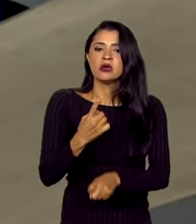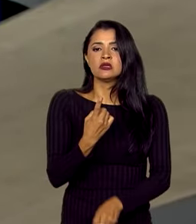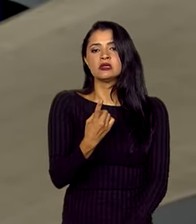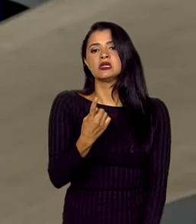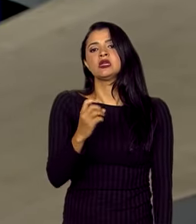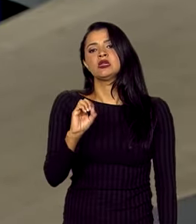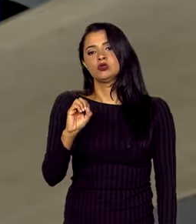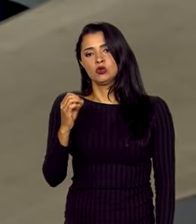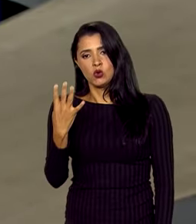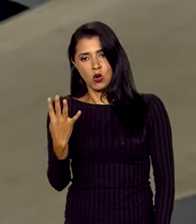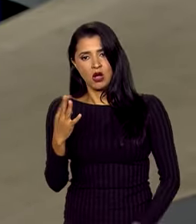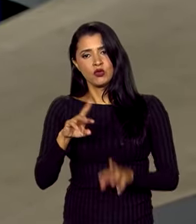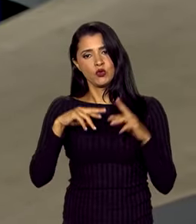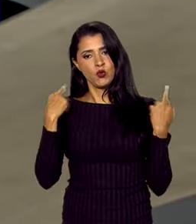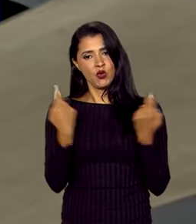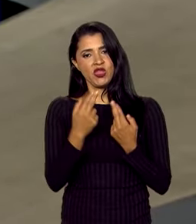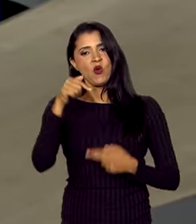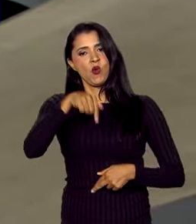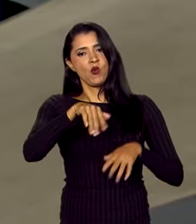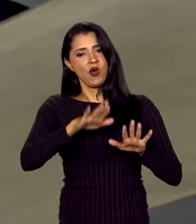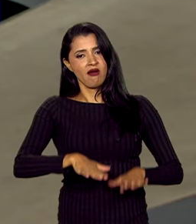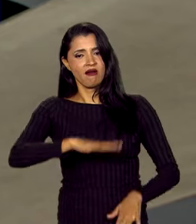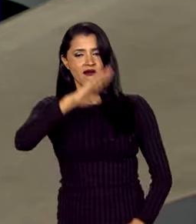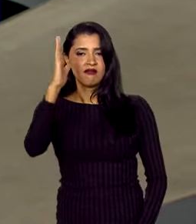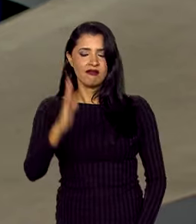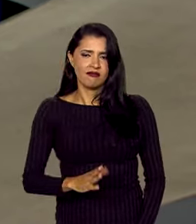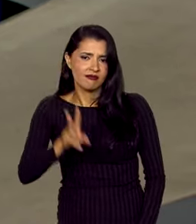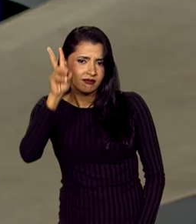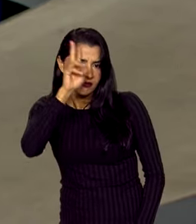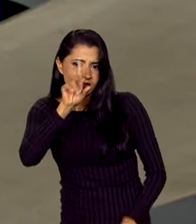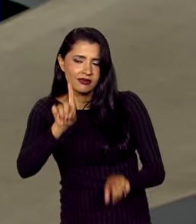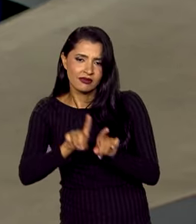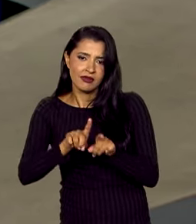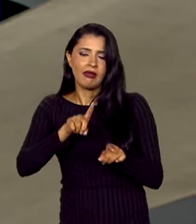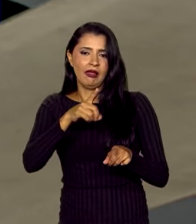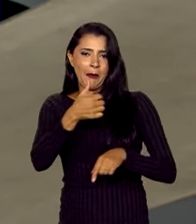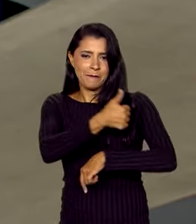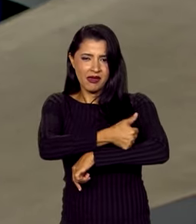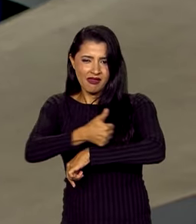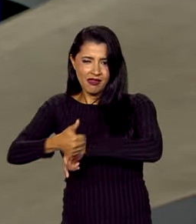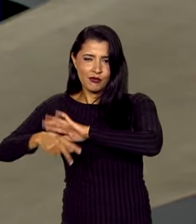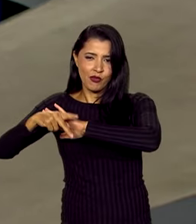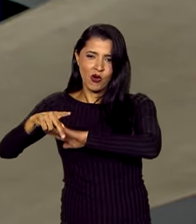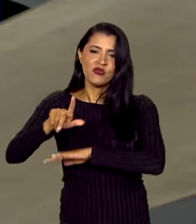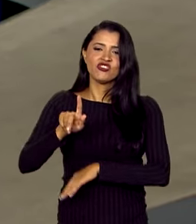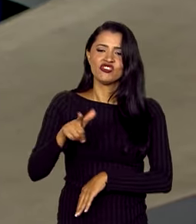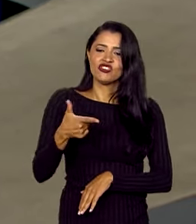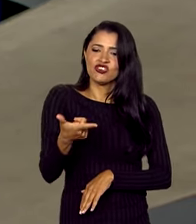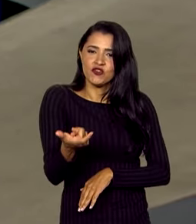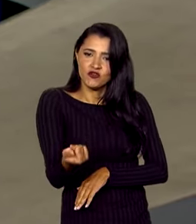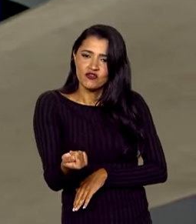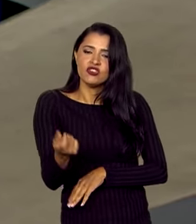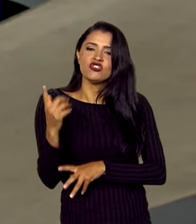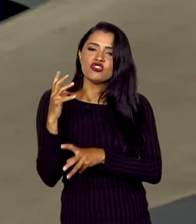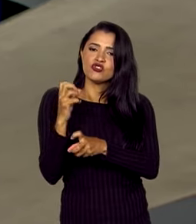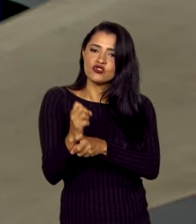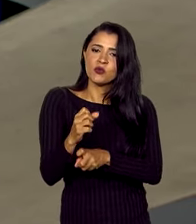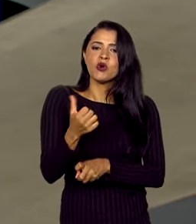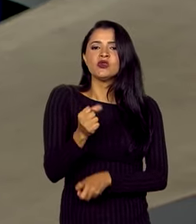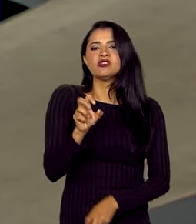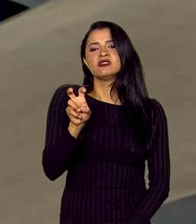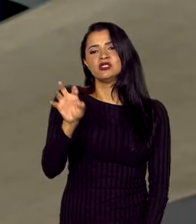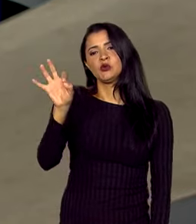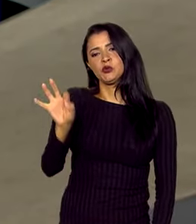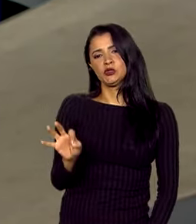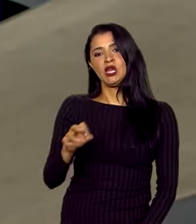104 reuniões aqui no Brasil. Vale lembrar, então, que os membros do G20 representam 85% do